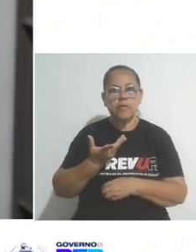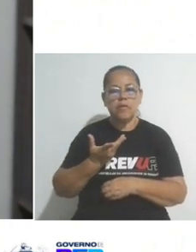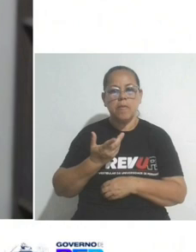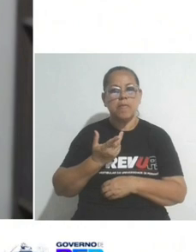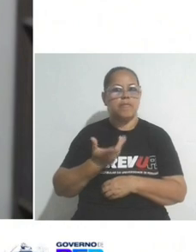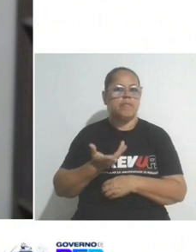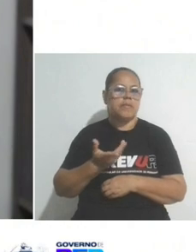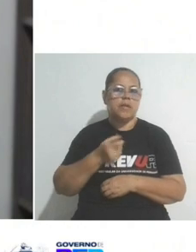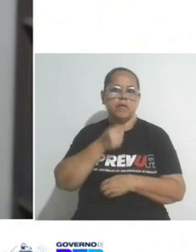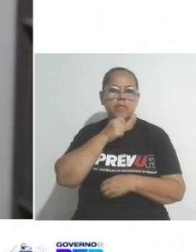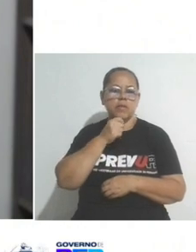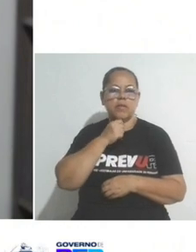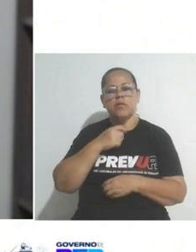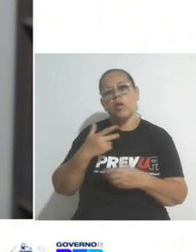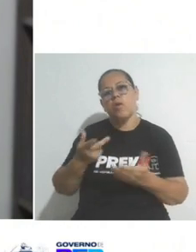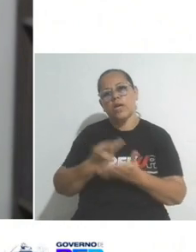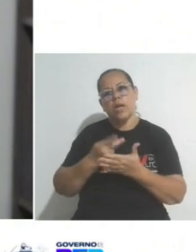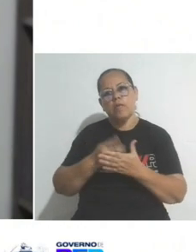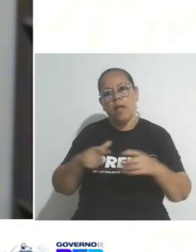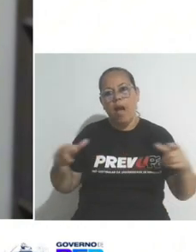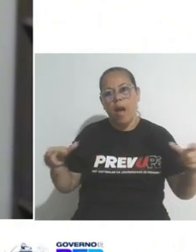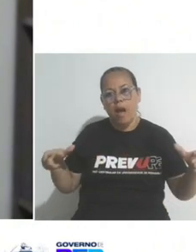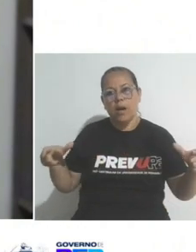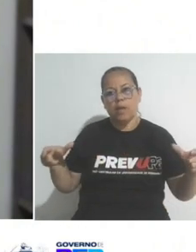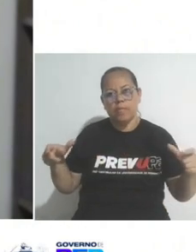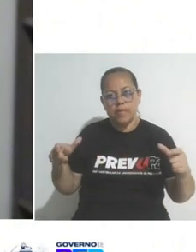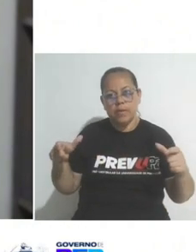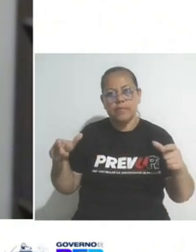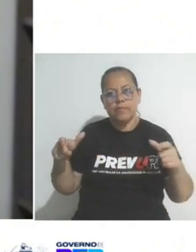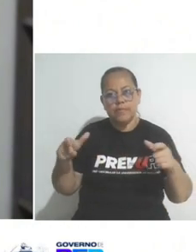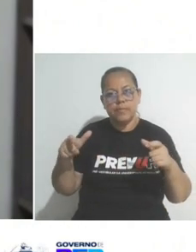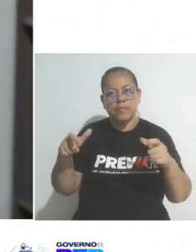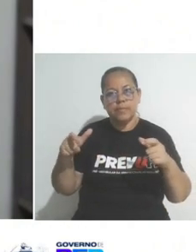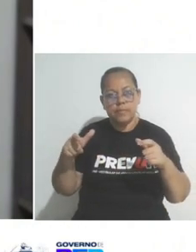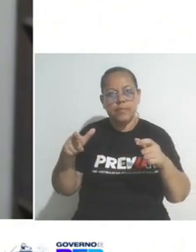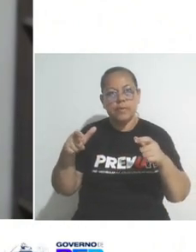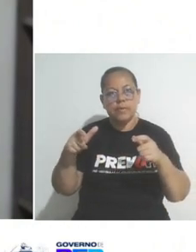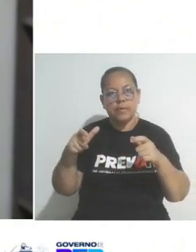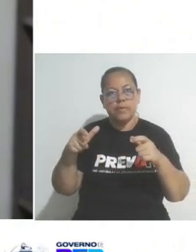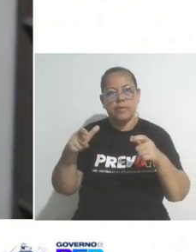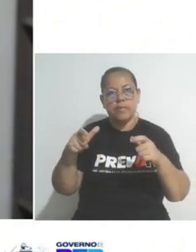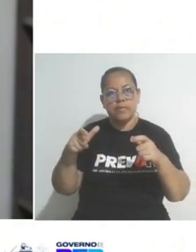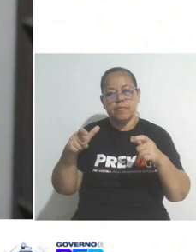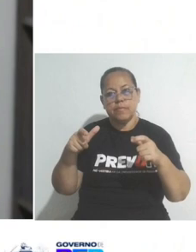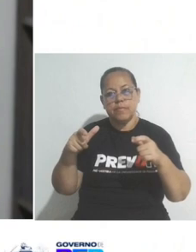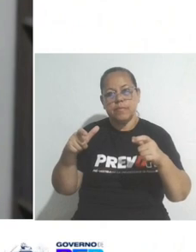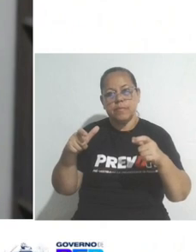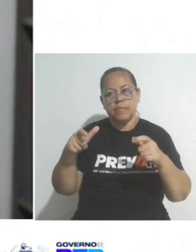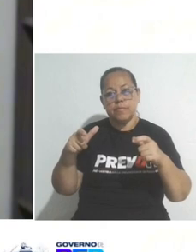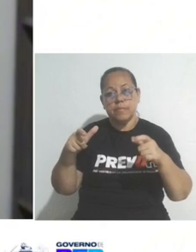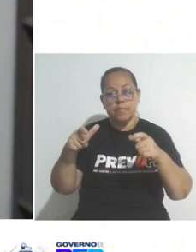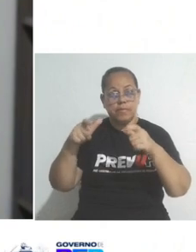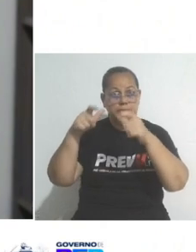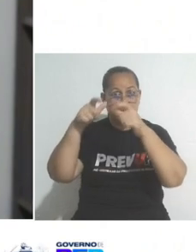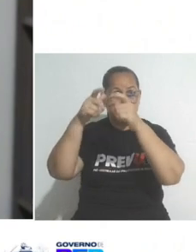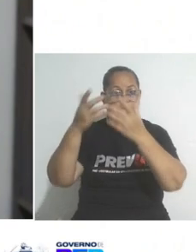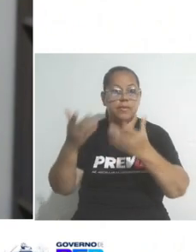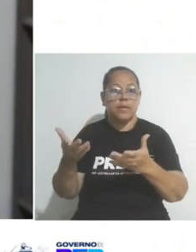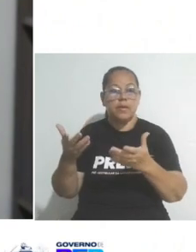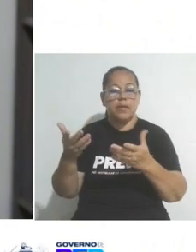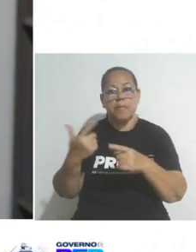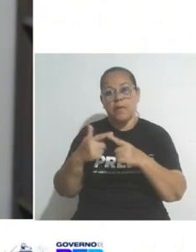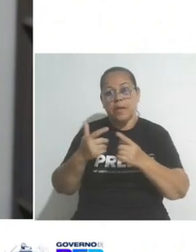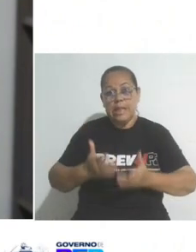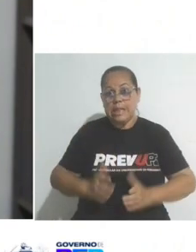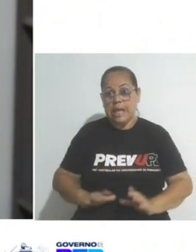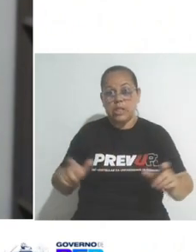então a gente tem um achatamento da base da pirâmide e um alargamento do meio e do topo da pirâmide nascendo